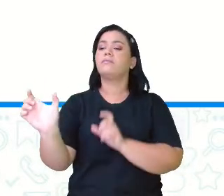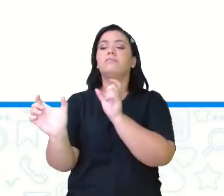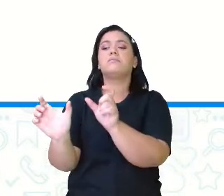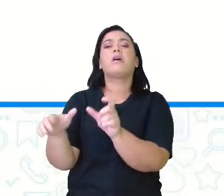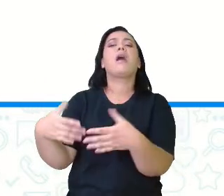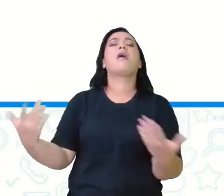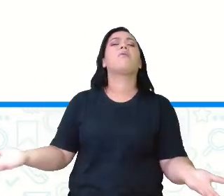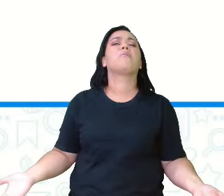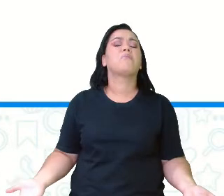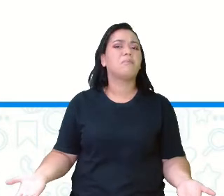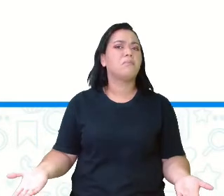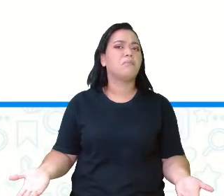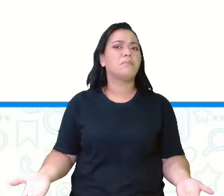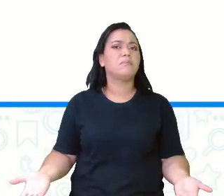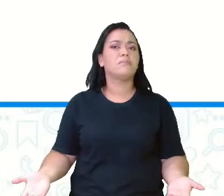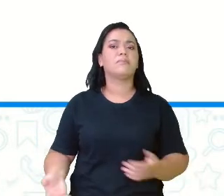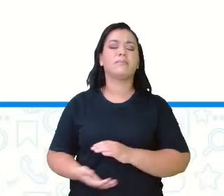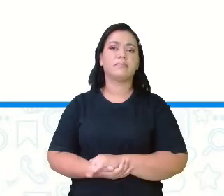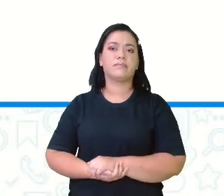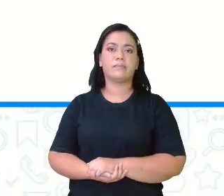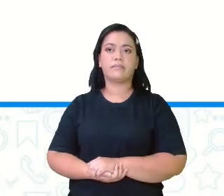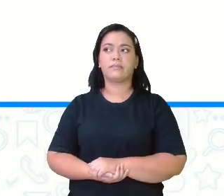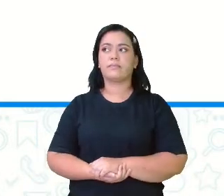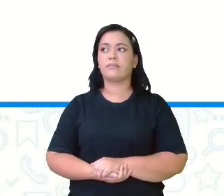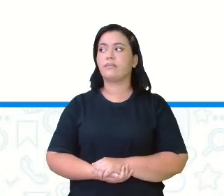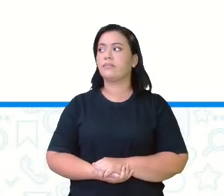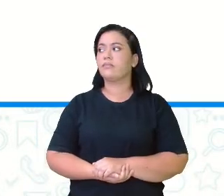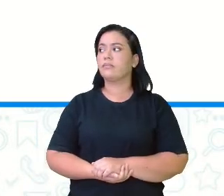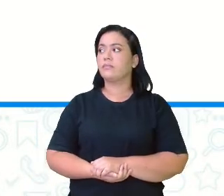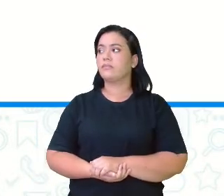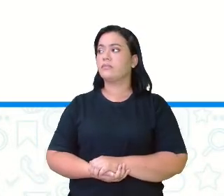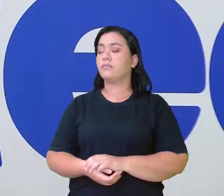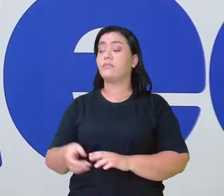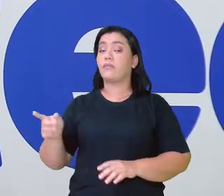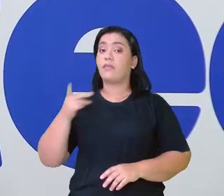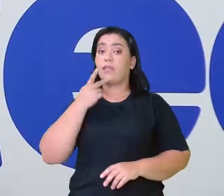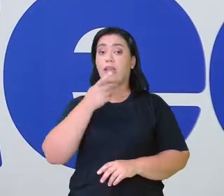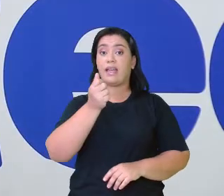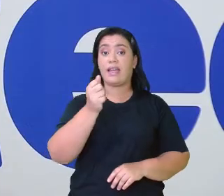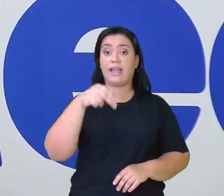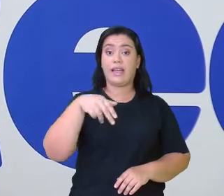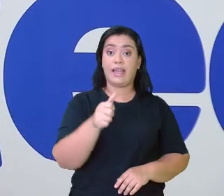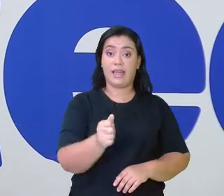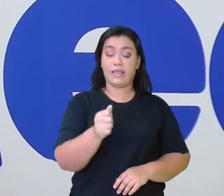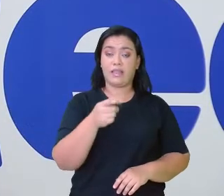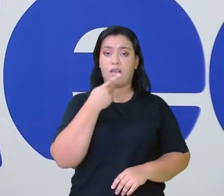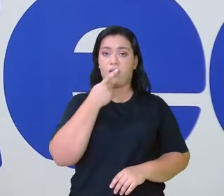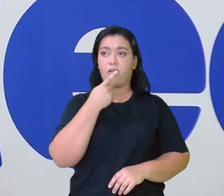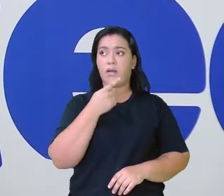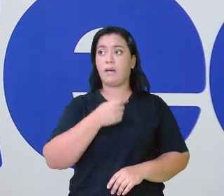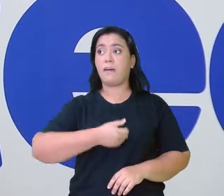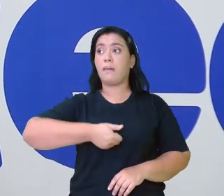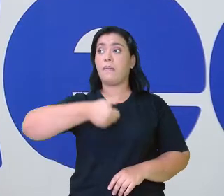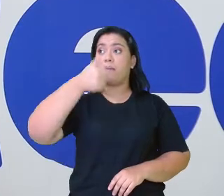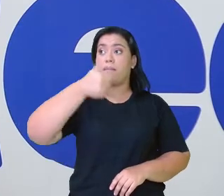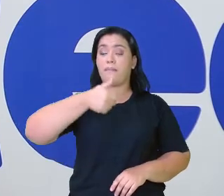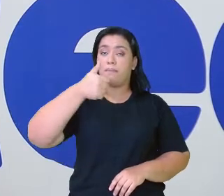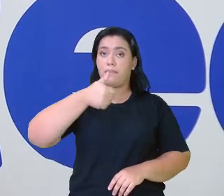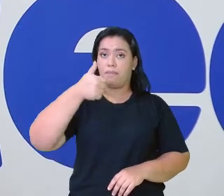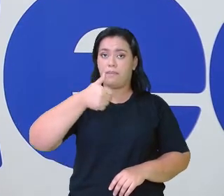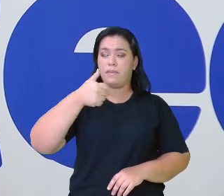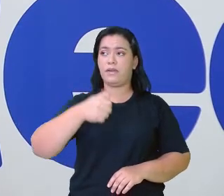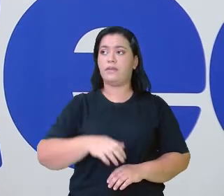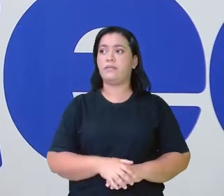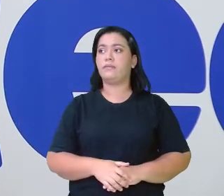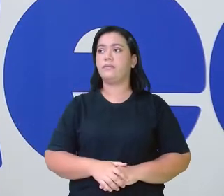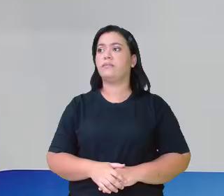segunda, terceira, quarta ordem? Colocaram aqui, a Ana colocou um, professora Márcia. Eu acho que ela falou a primeira ordem. Primeira